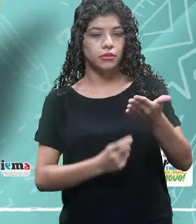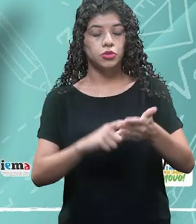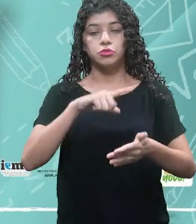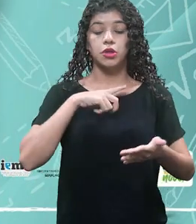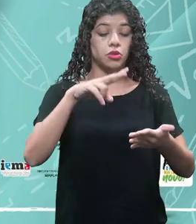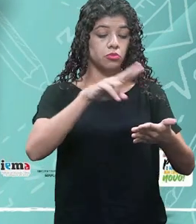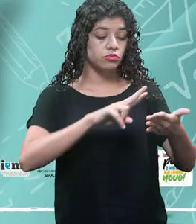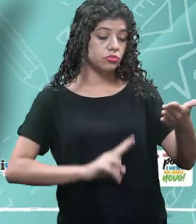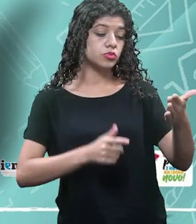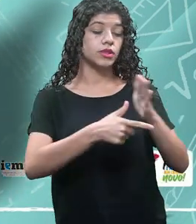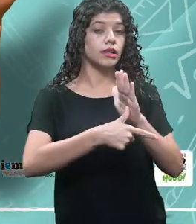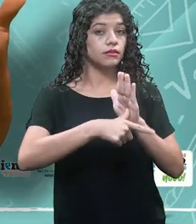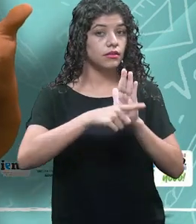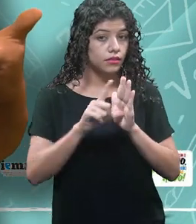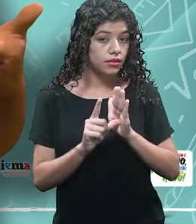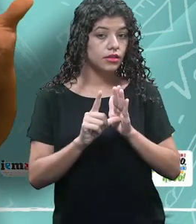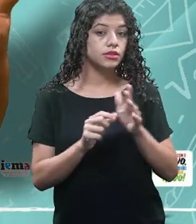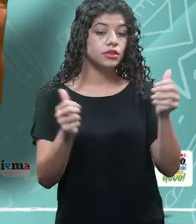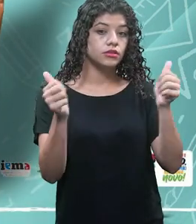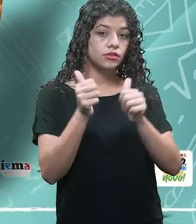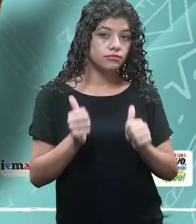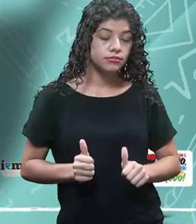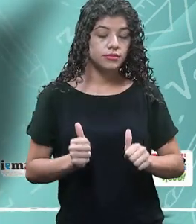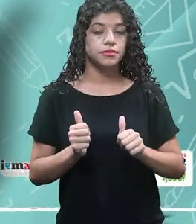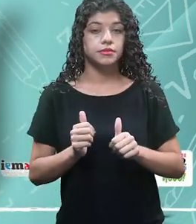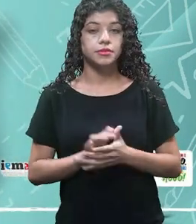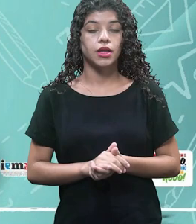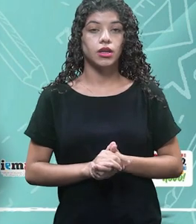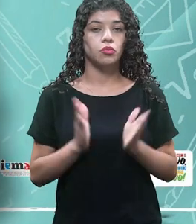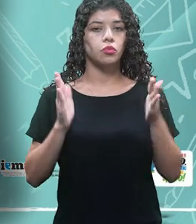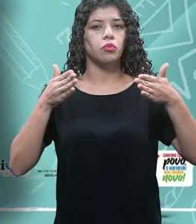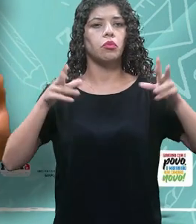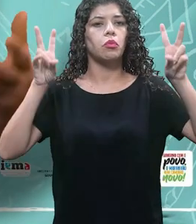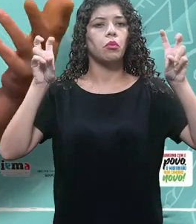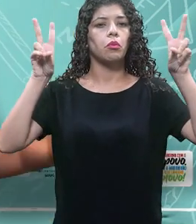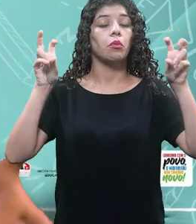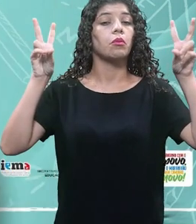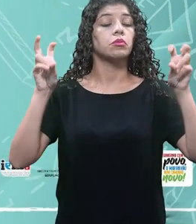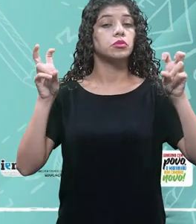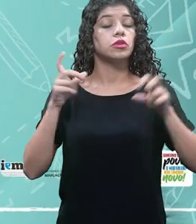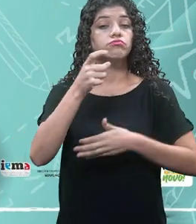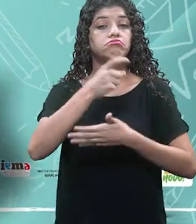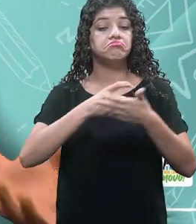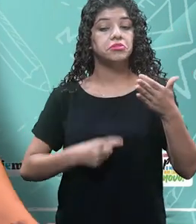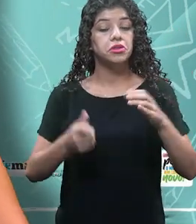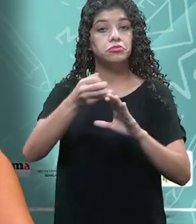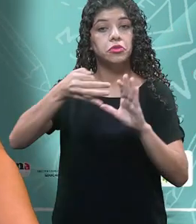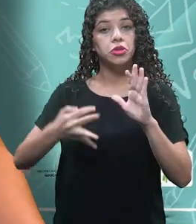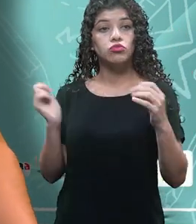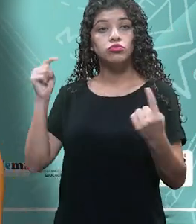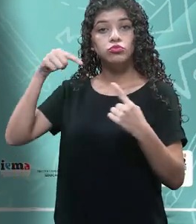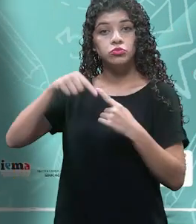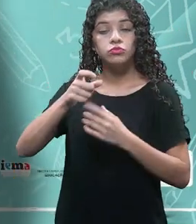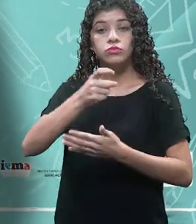leitura prévia né vou ali detecto a ideia principal dele as características qual é a finalidade desse